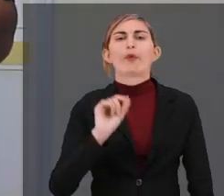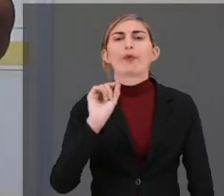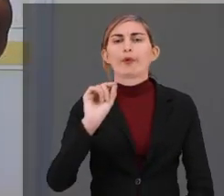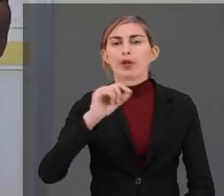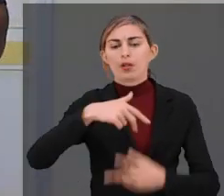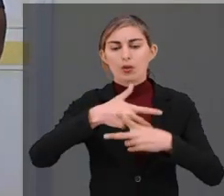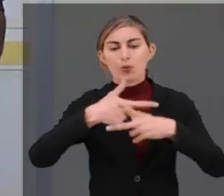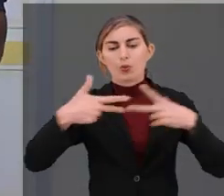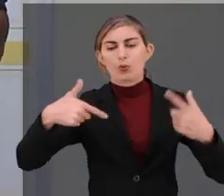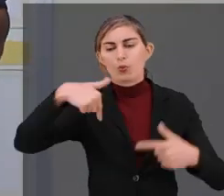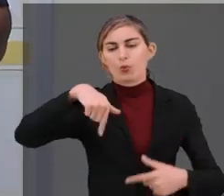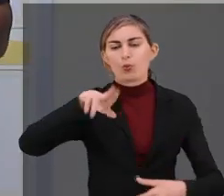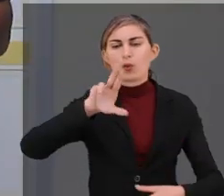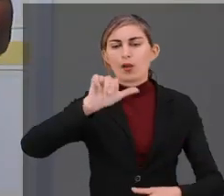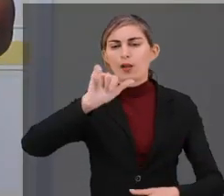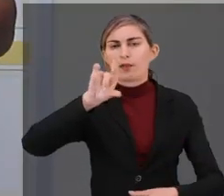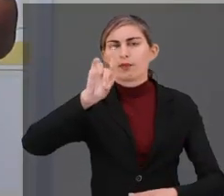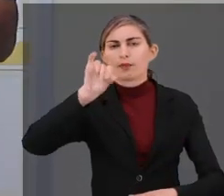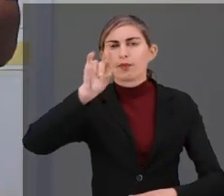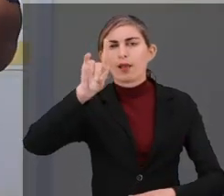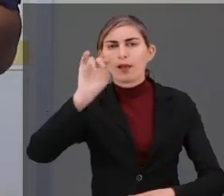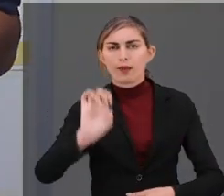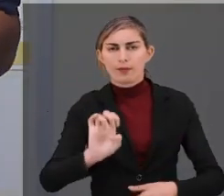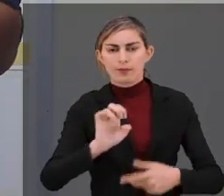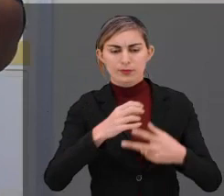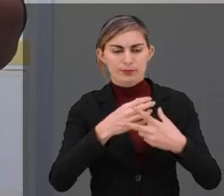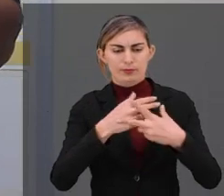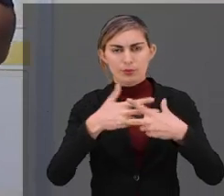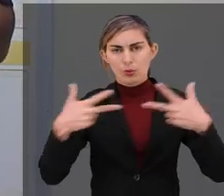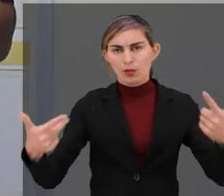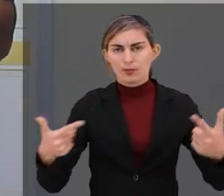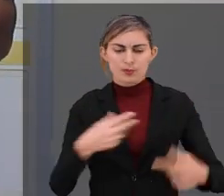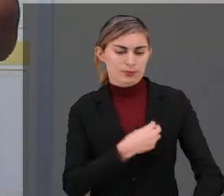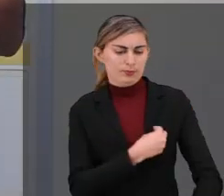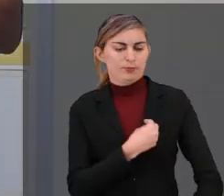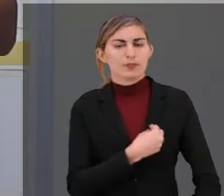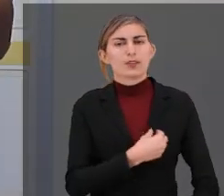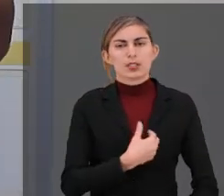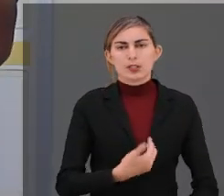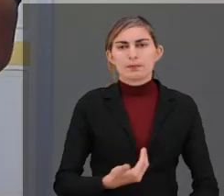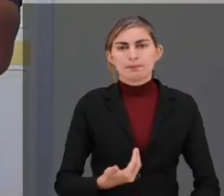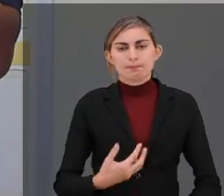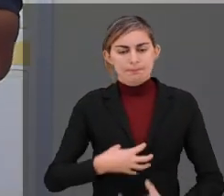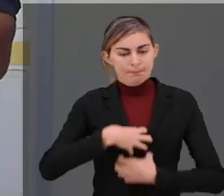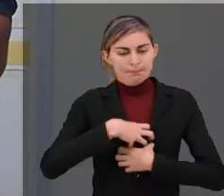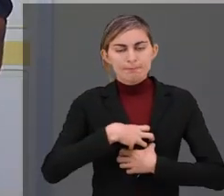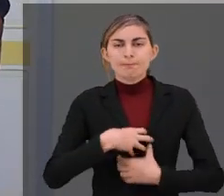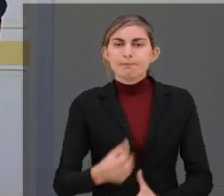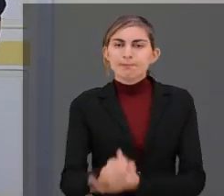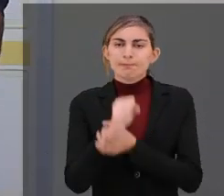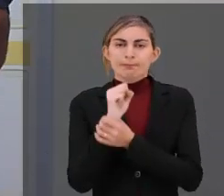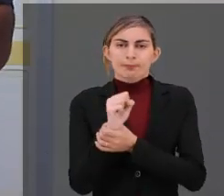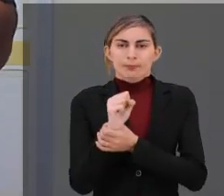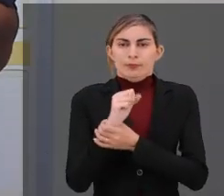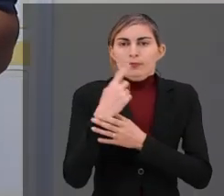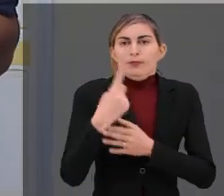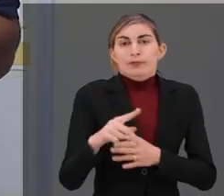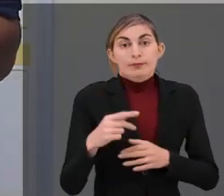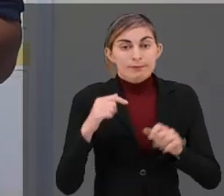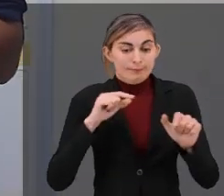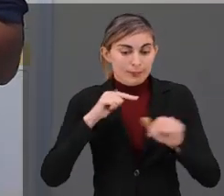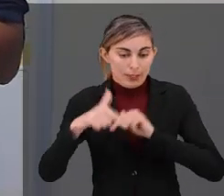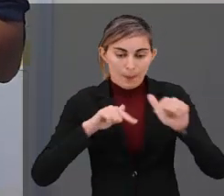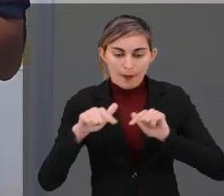Então, quando a gente coloca o trabalhador com o mínimo de qualidade de vida e se sentindo seguro, ele vai produzir